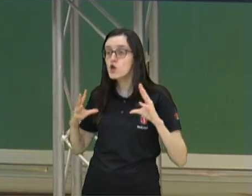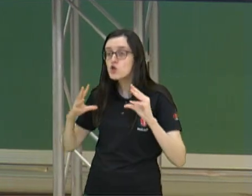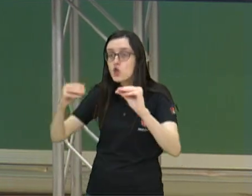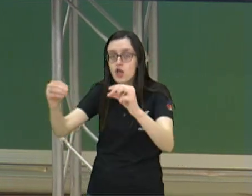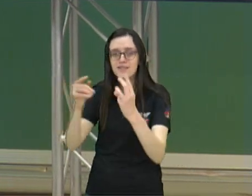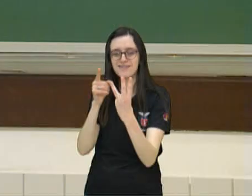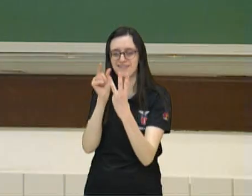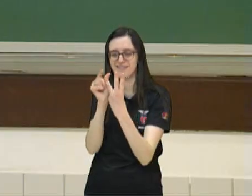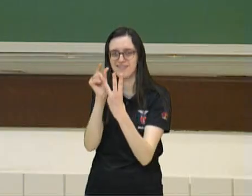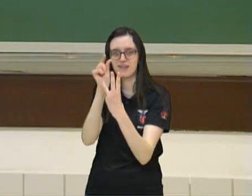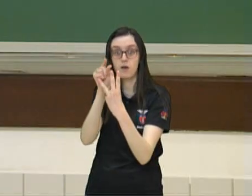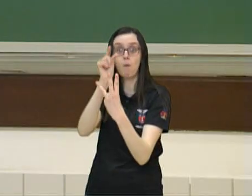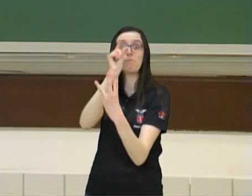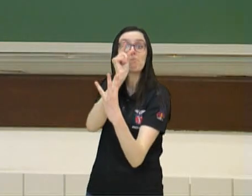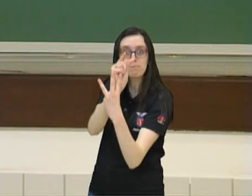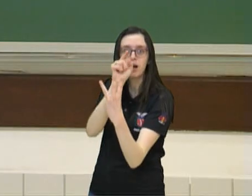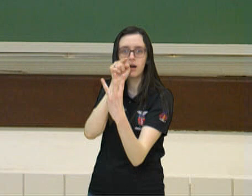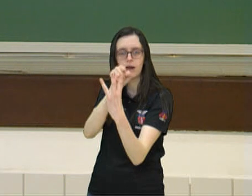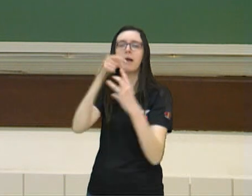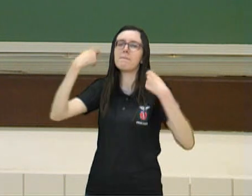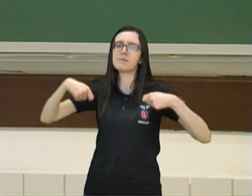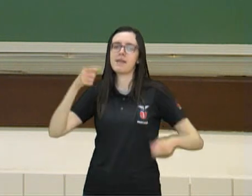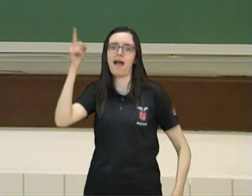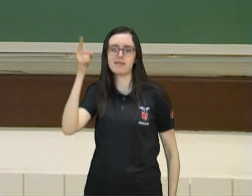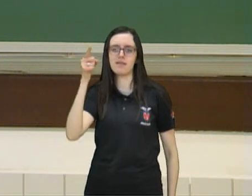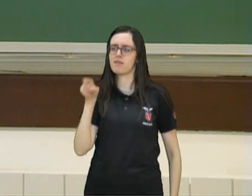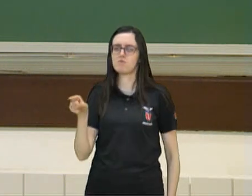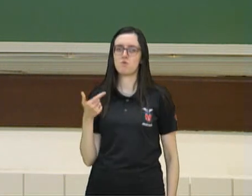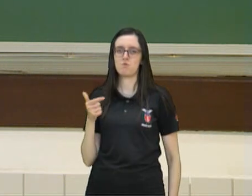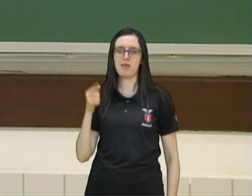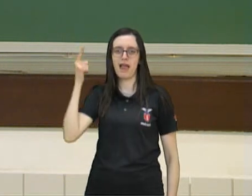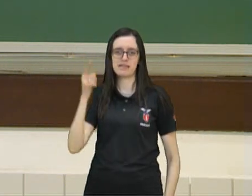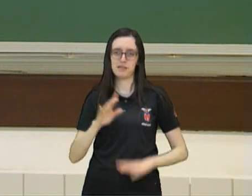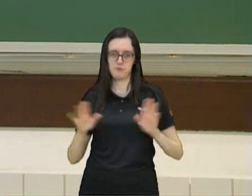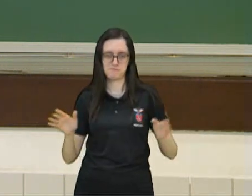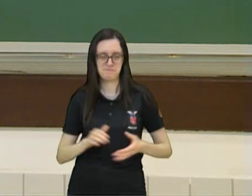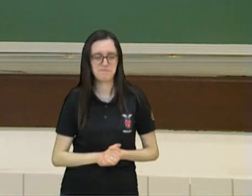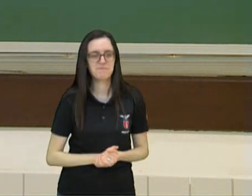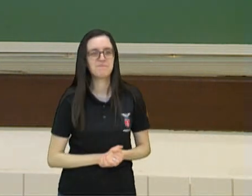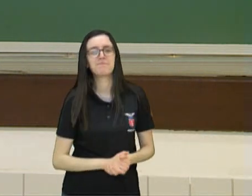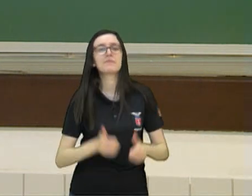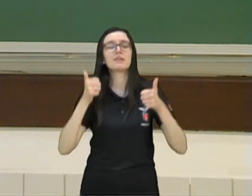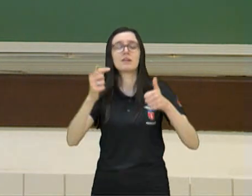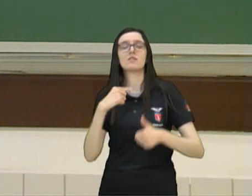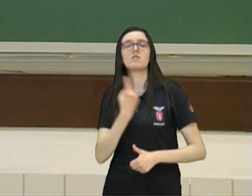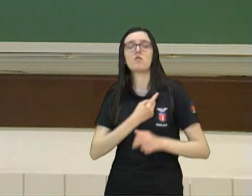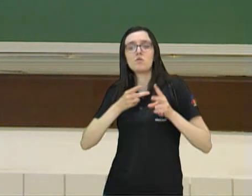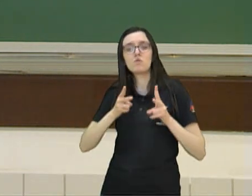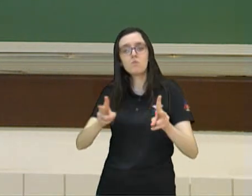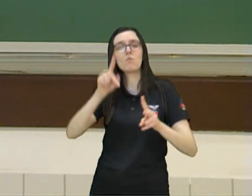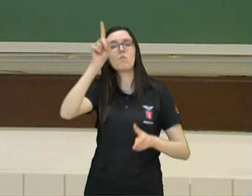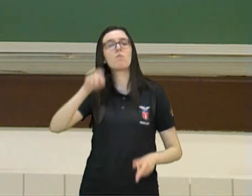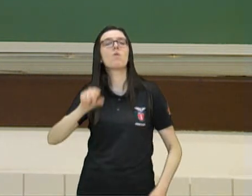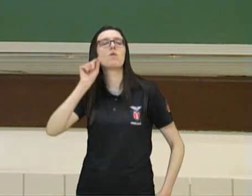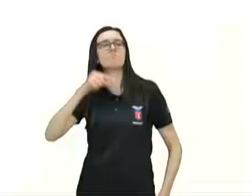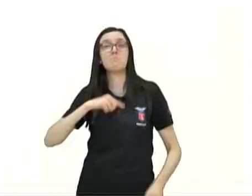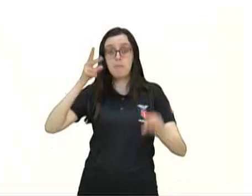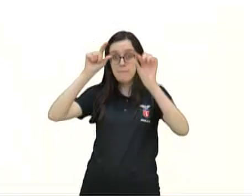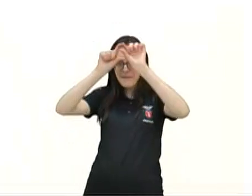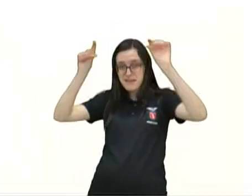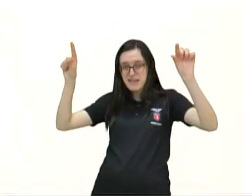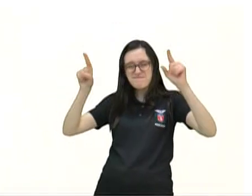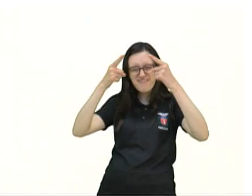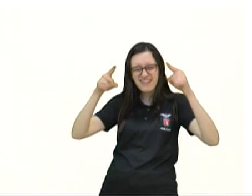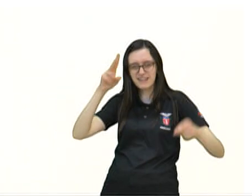ter acento. E nessa palavra nós não temos um acento. Continuando lá com zaluzejo.